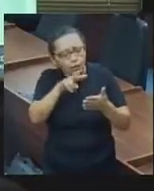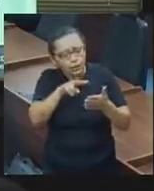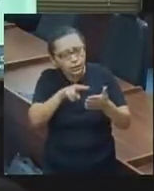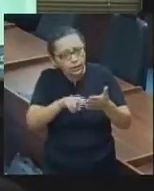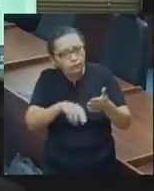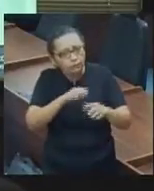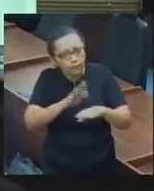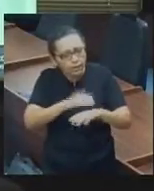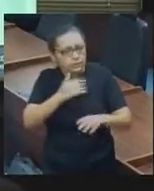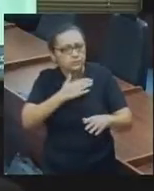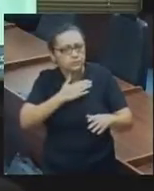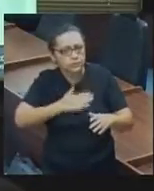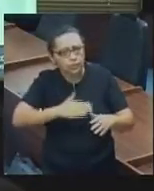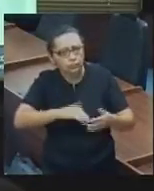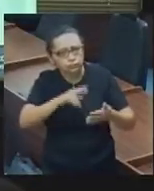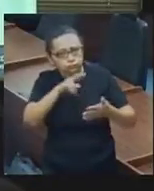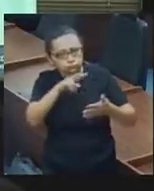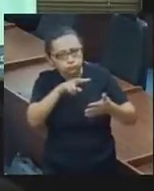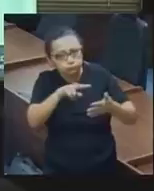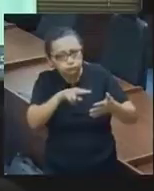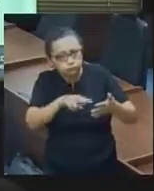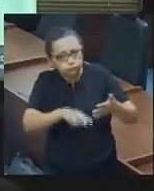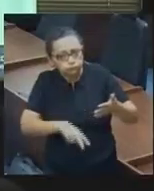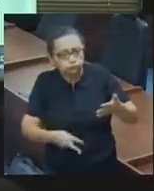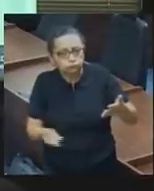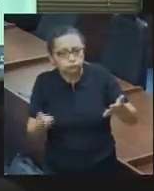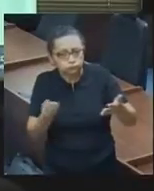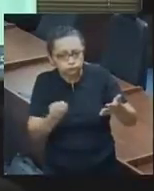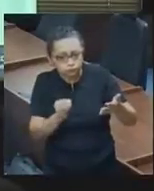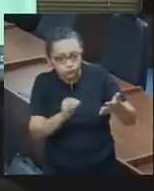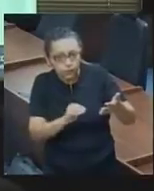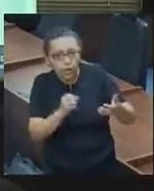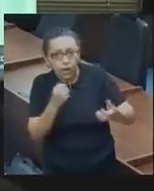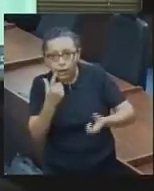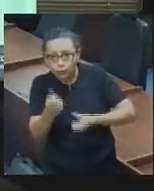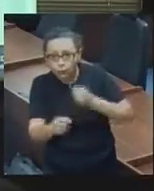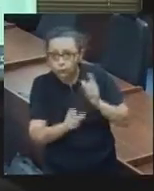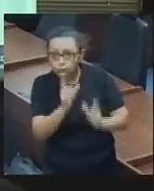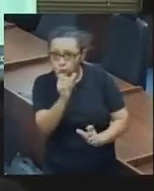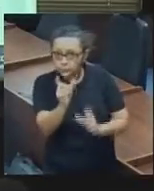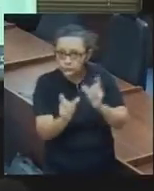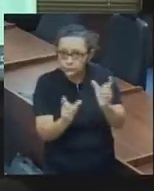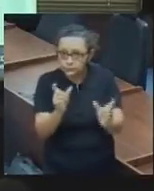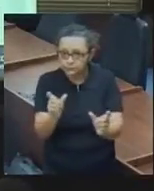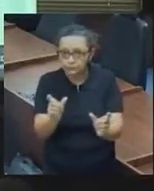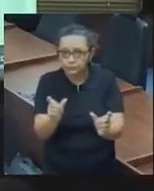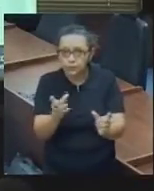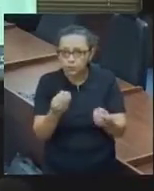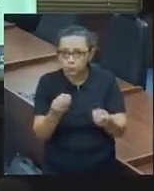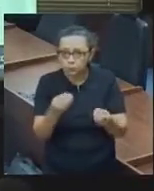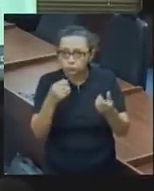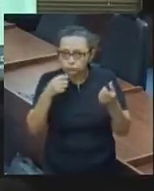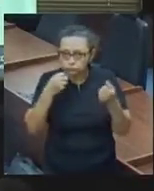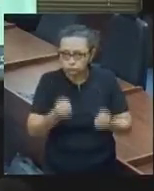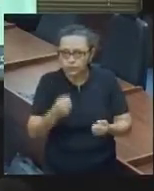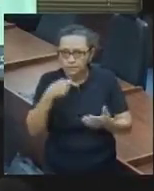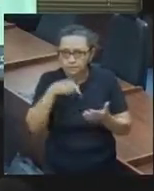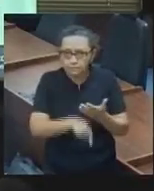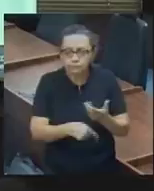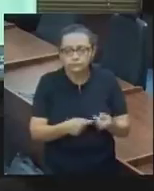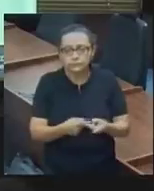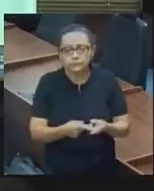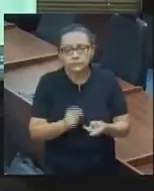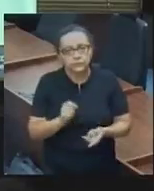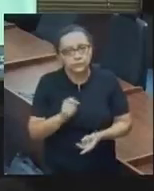conceito é abordando alguns termos muito densos não é são termos que